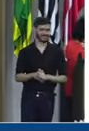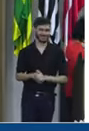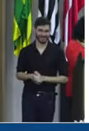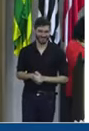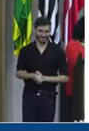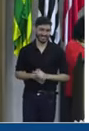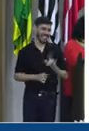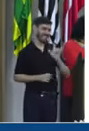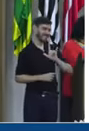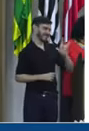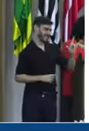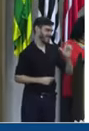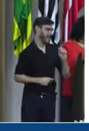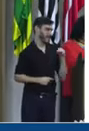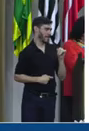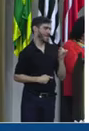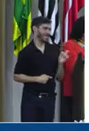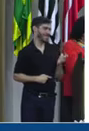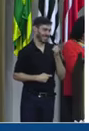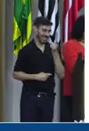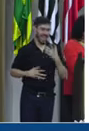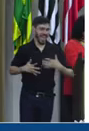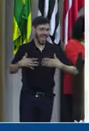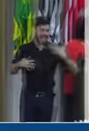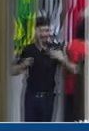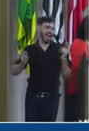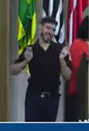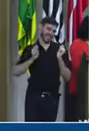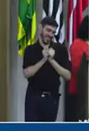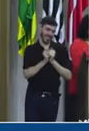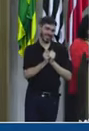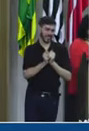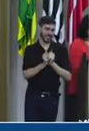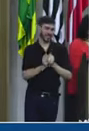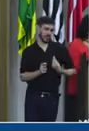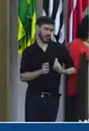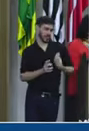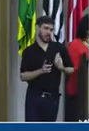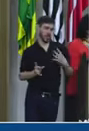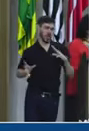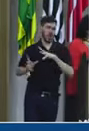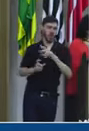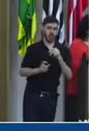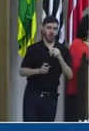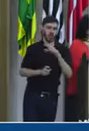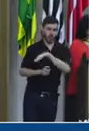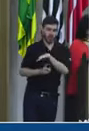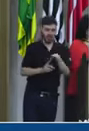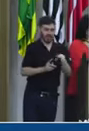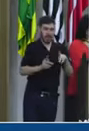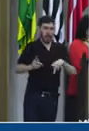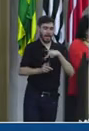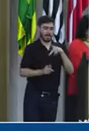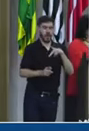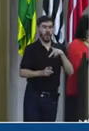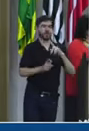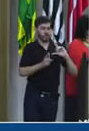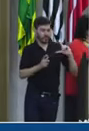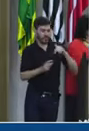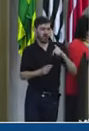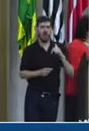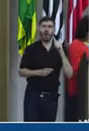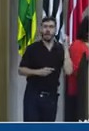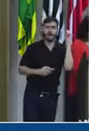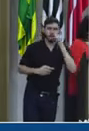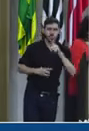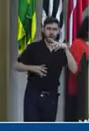Te amo, Amalé. É uma alegria ter você aqui. Que todas as crianças de povos tradicionais, que todas as mulheres, que todos os